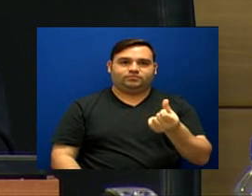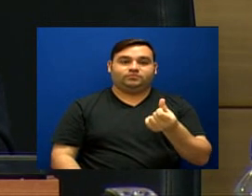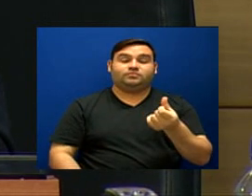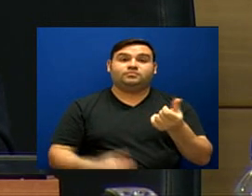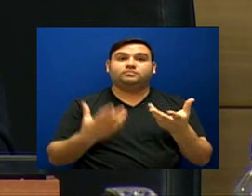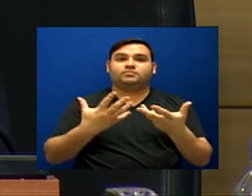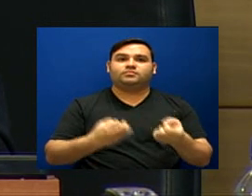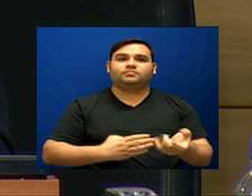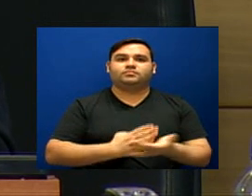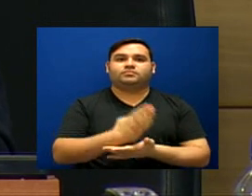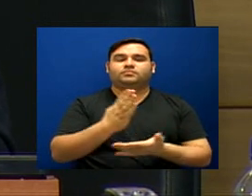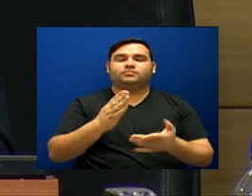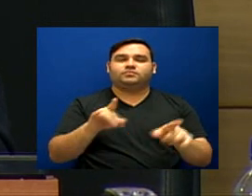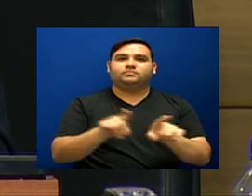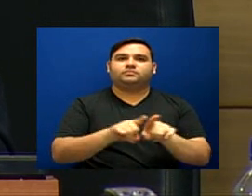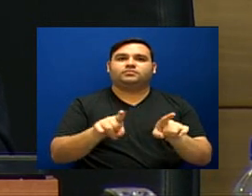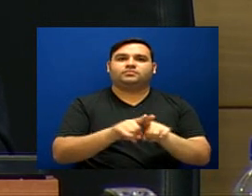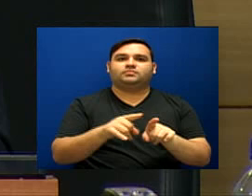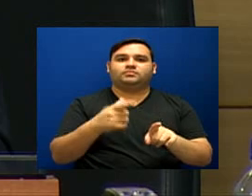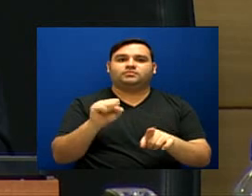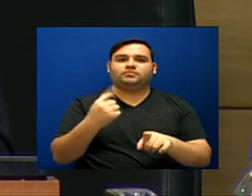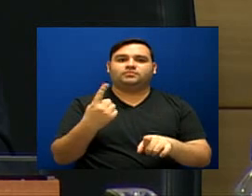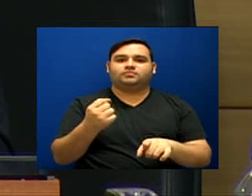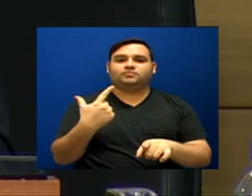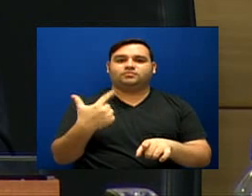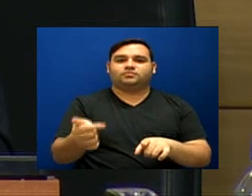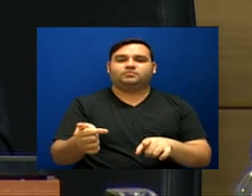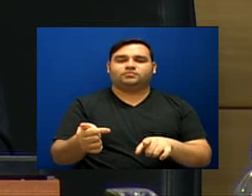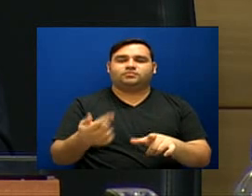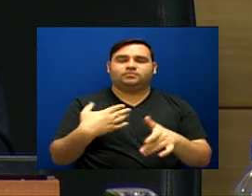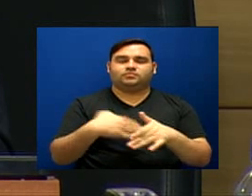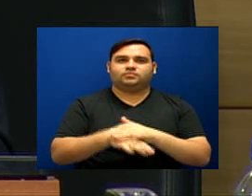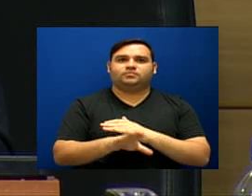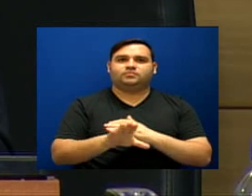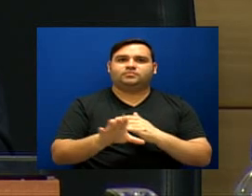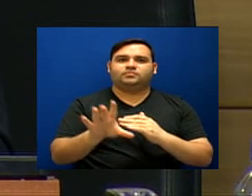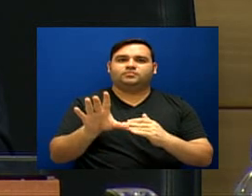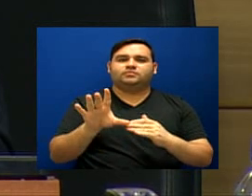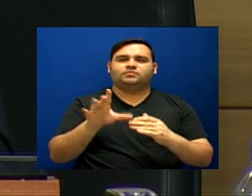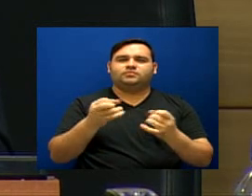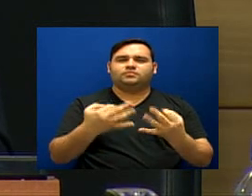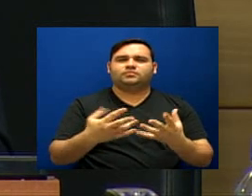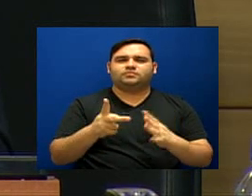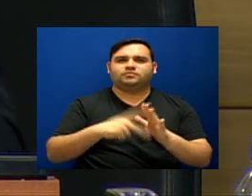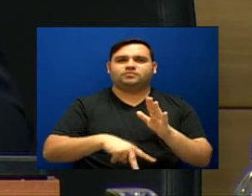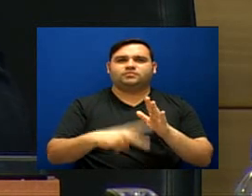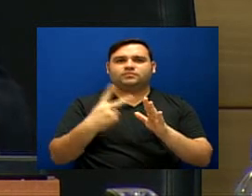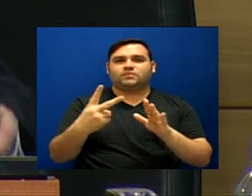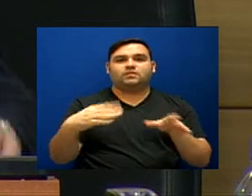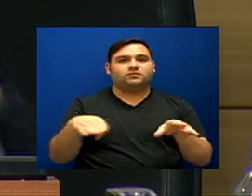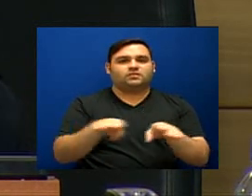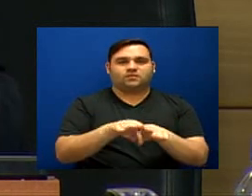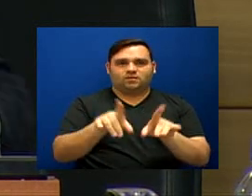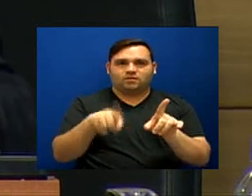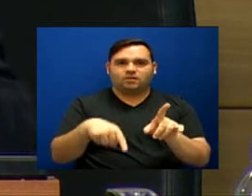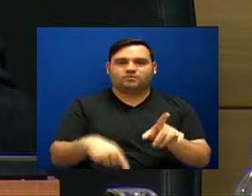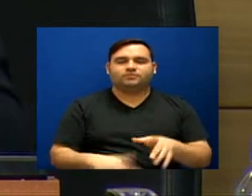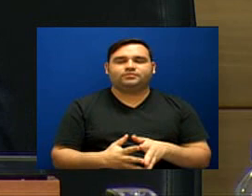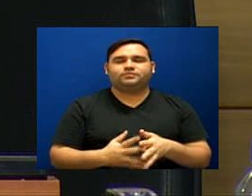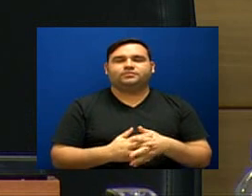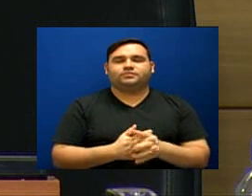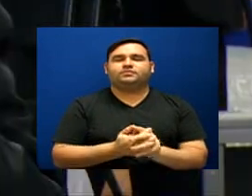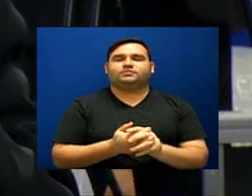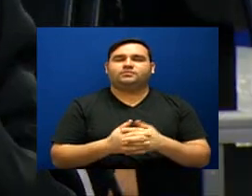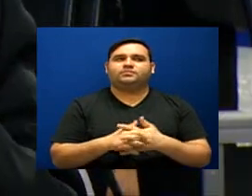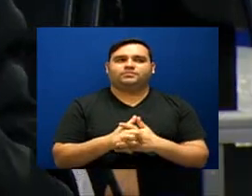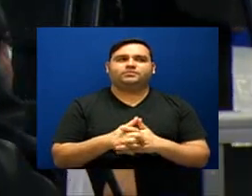foi aprovado, arquivo 81 de 2017. Decidir. Nós temos dois projetos idênticos, não é isso, vereador? Isso, não.